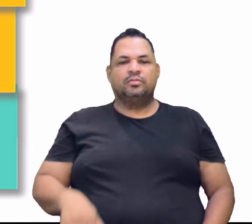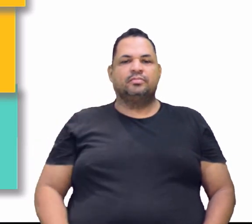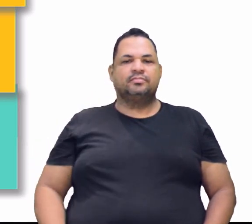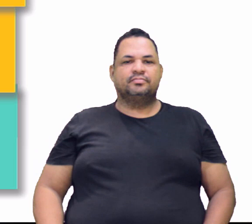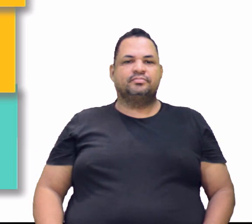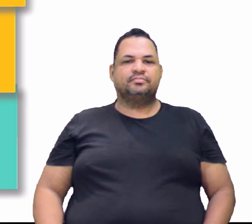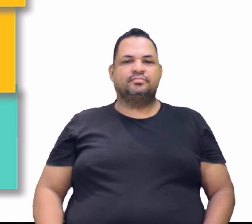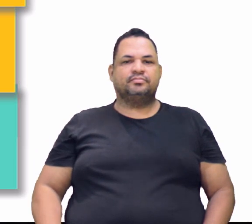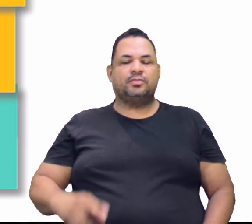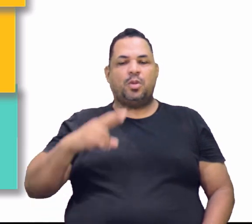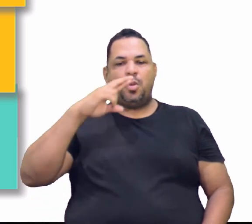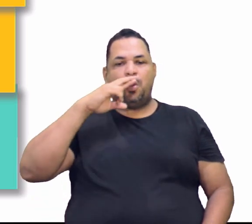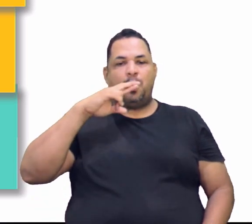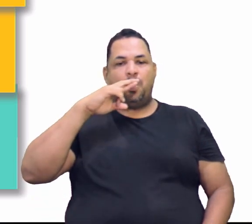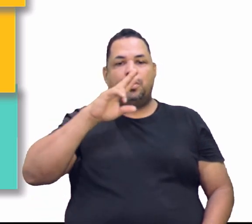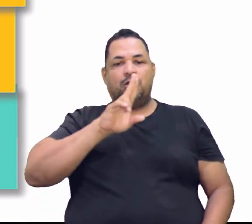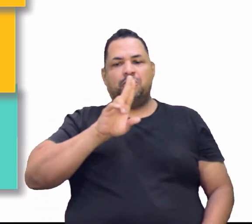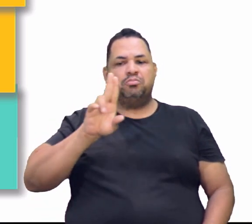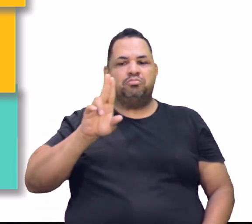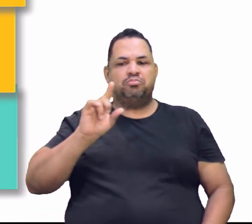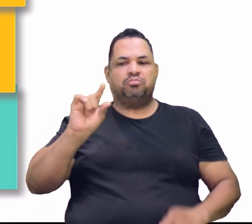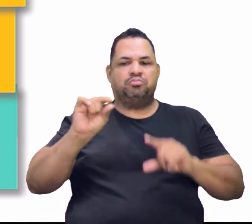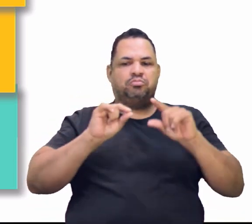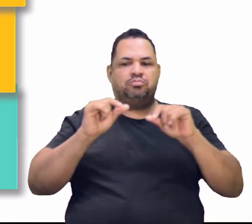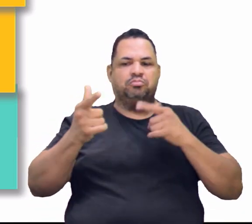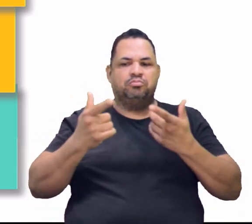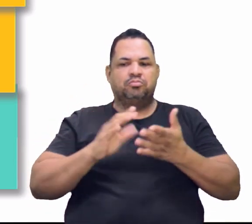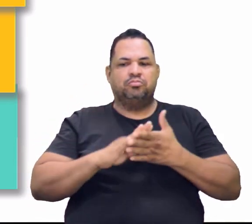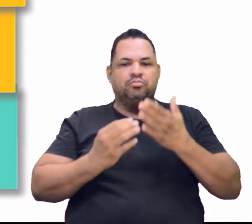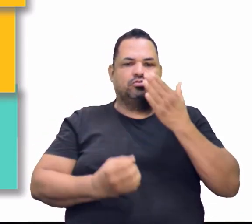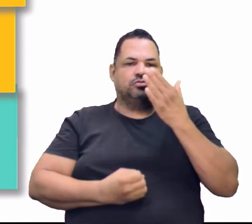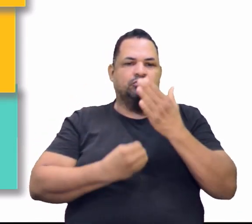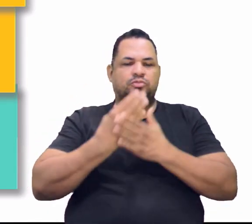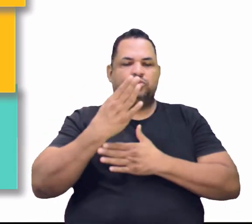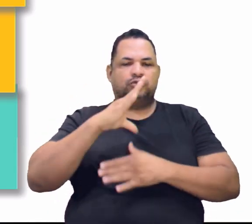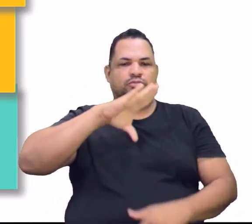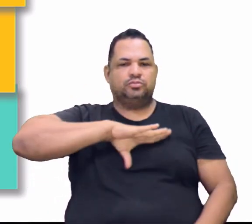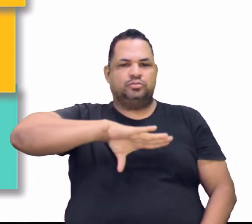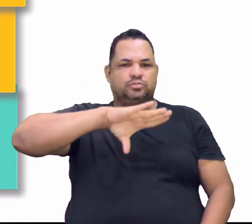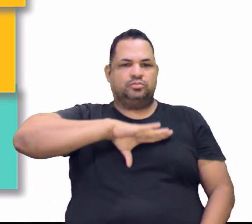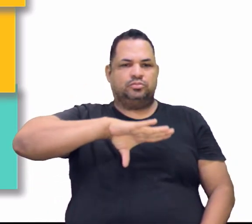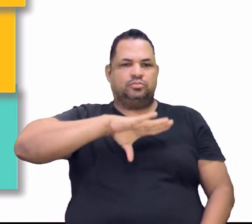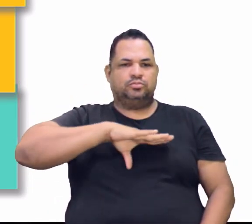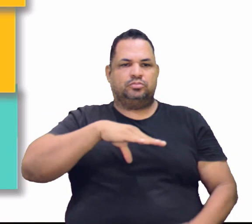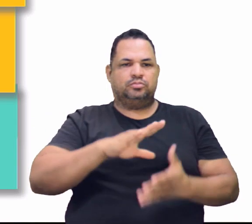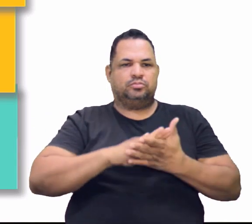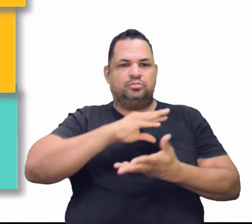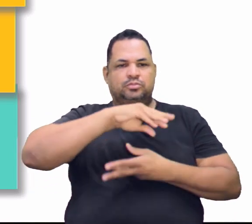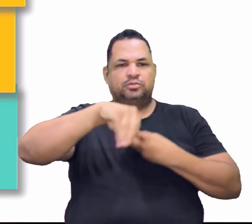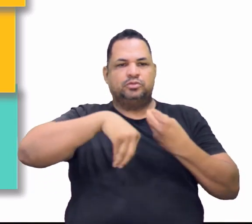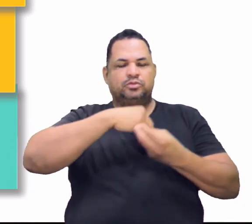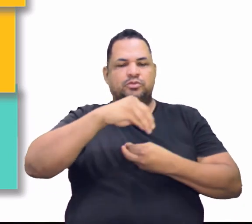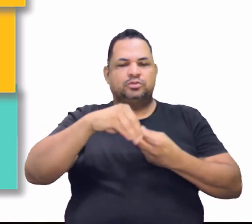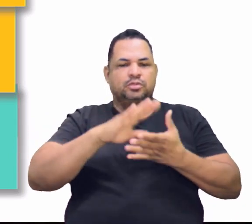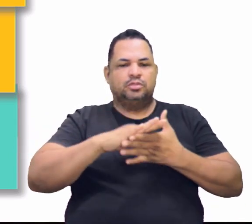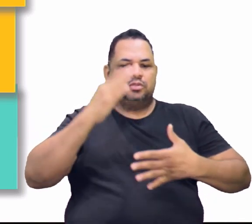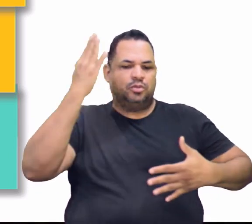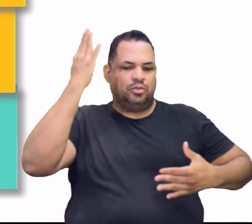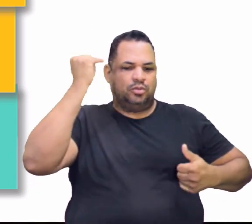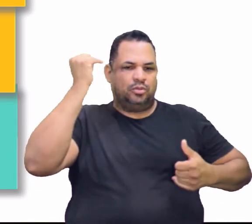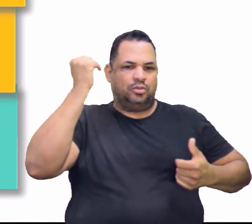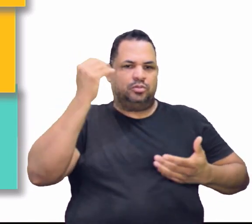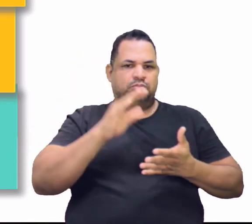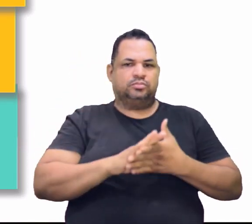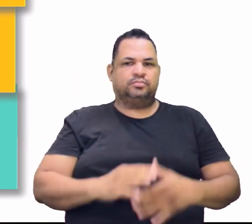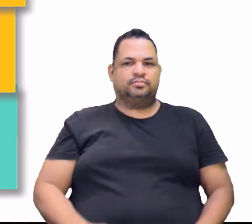Silva. Rondon é apelido. É um nome de origem português com espanhol, ok?